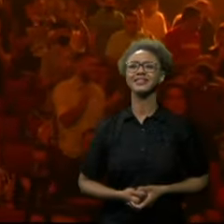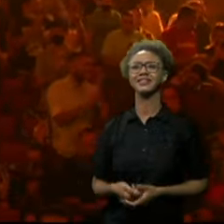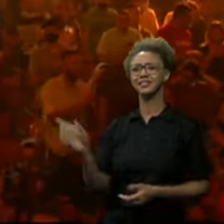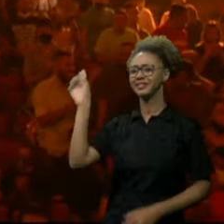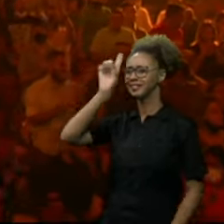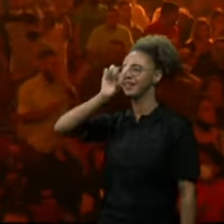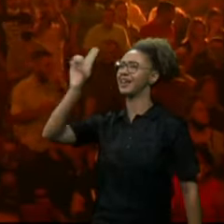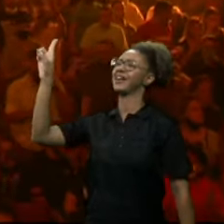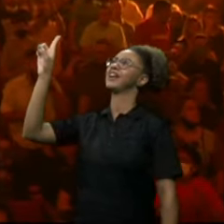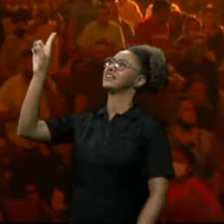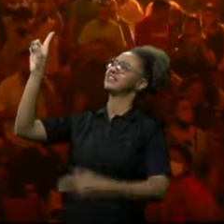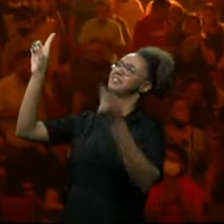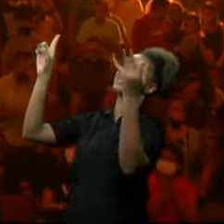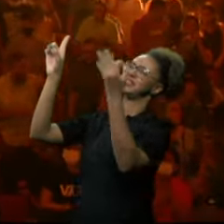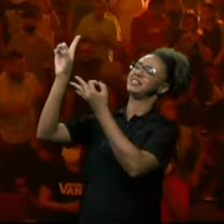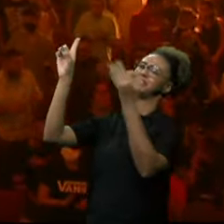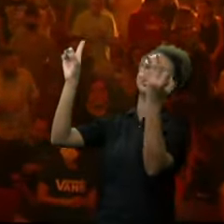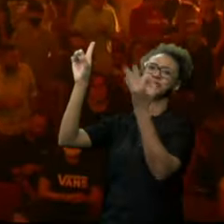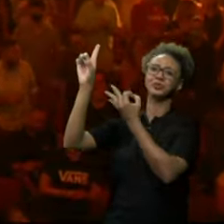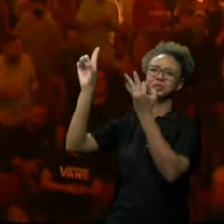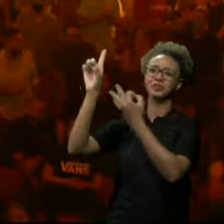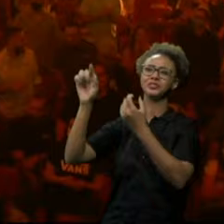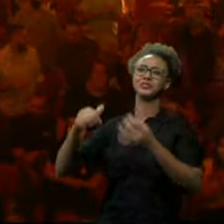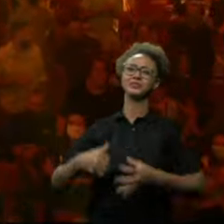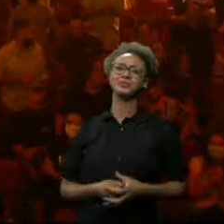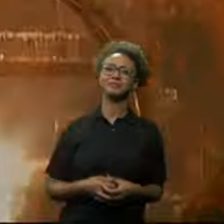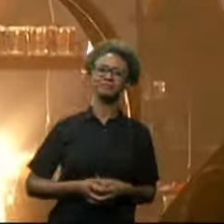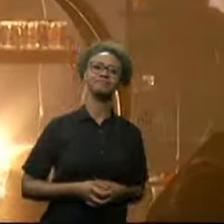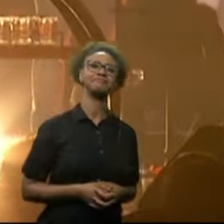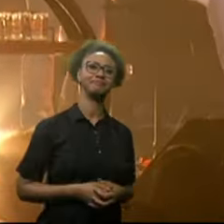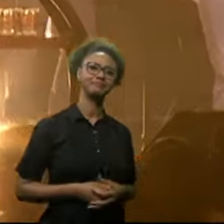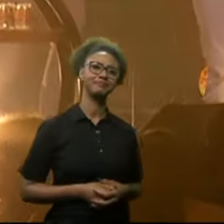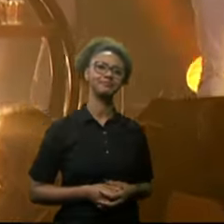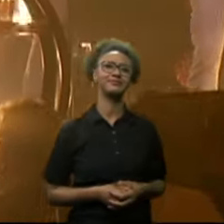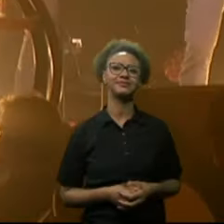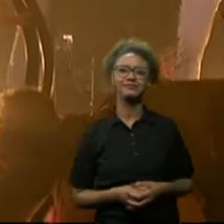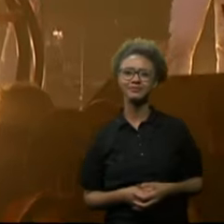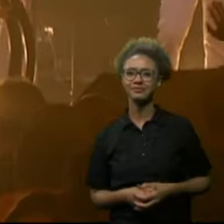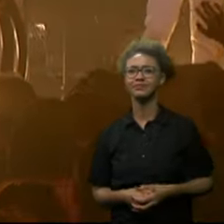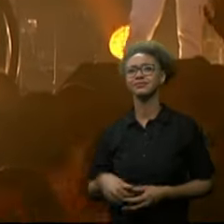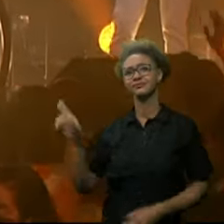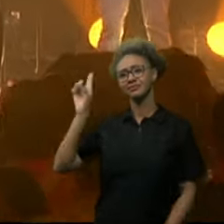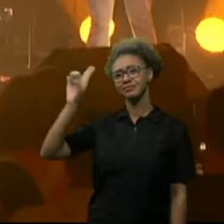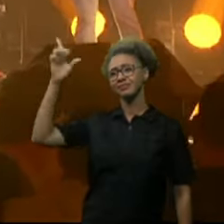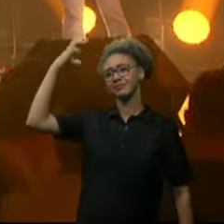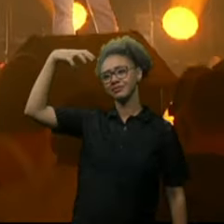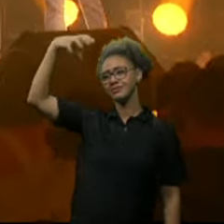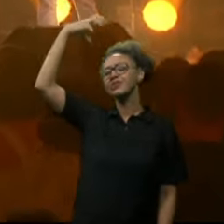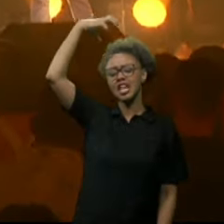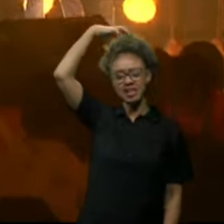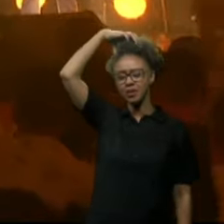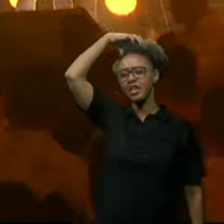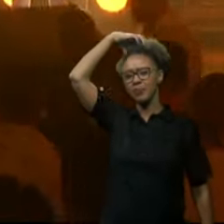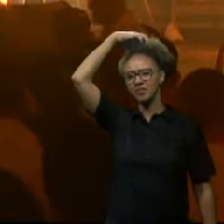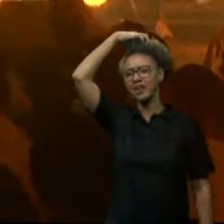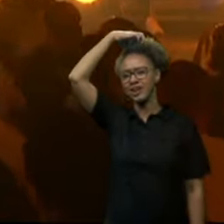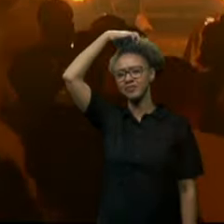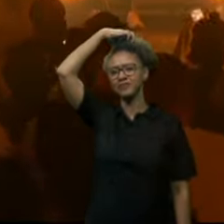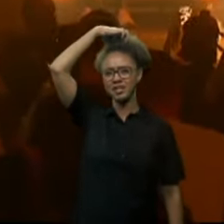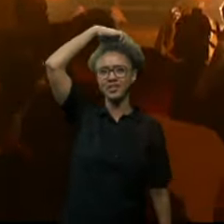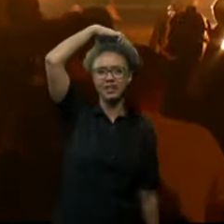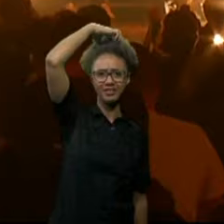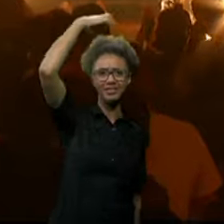santo santo santo santo santo santo rei dos reis senhor dos